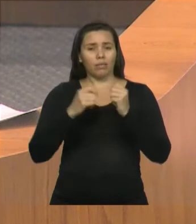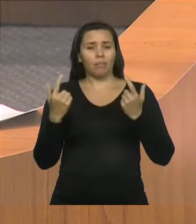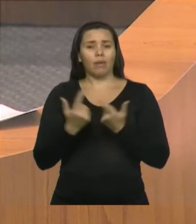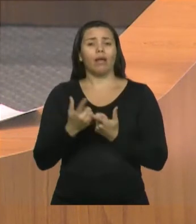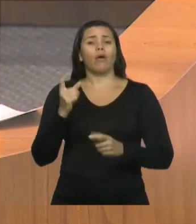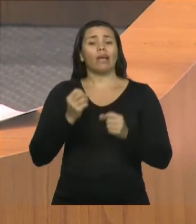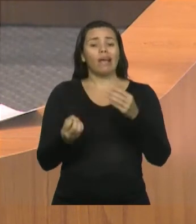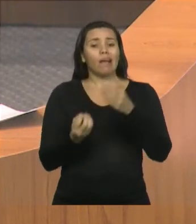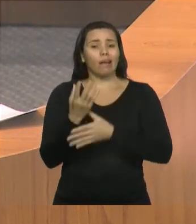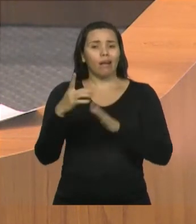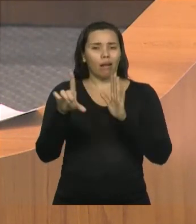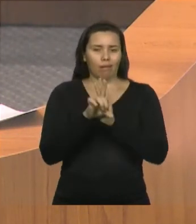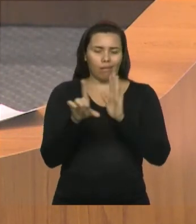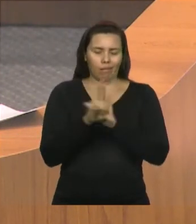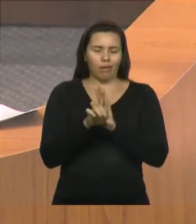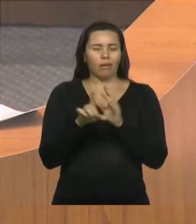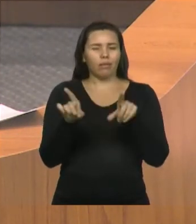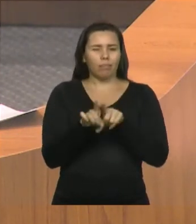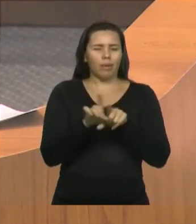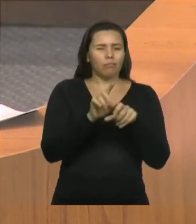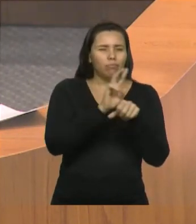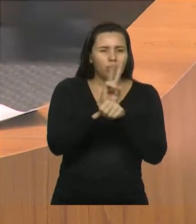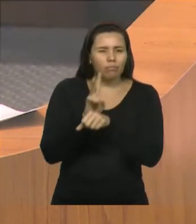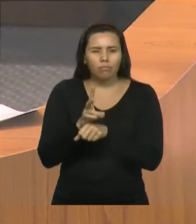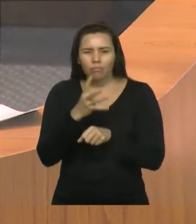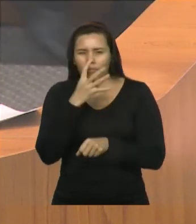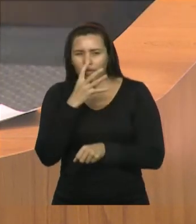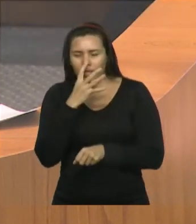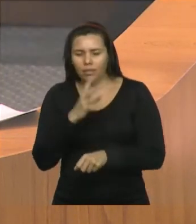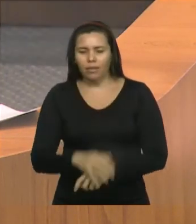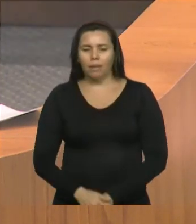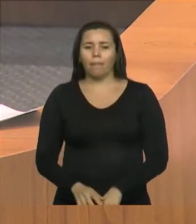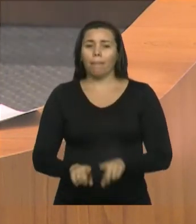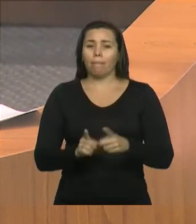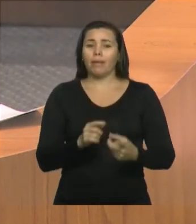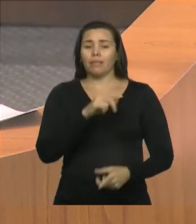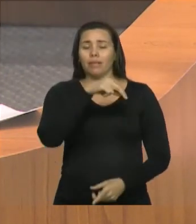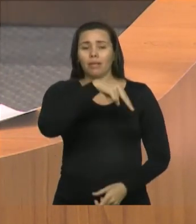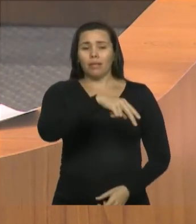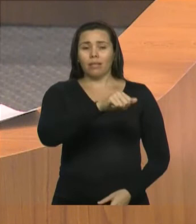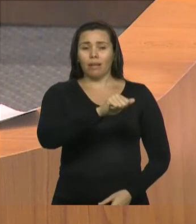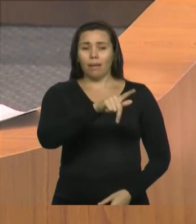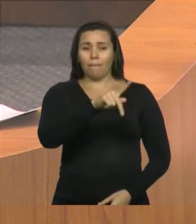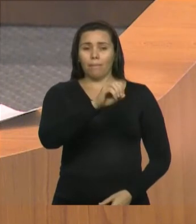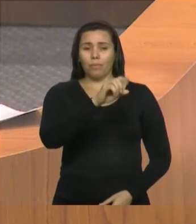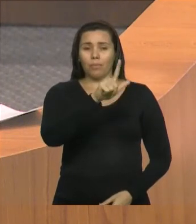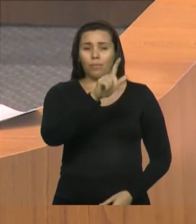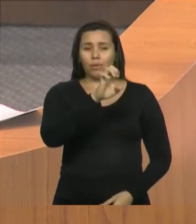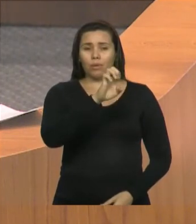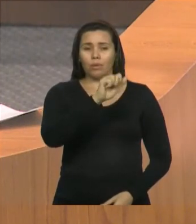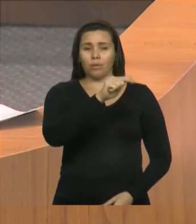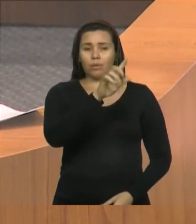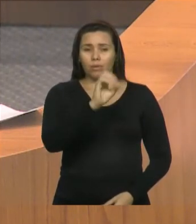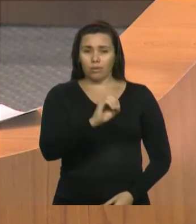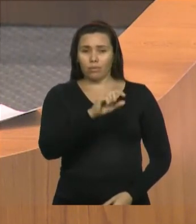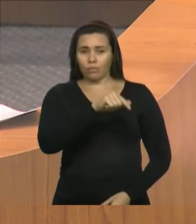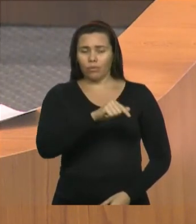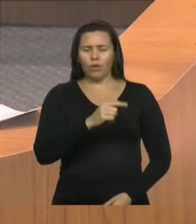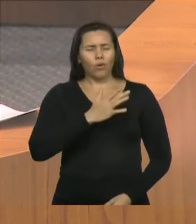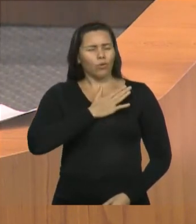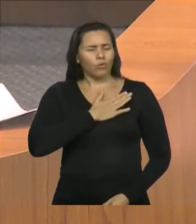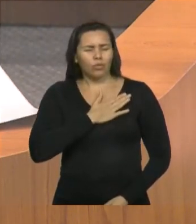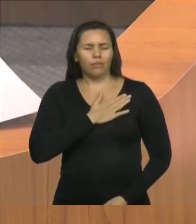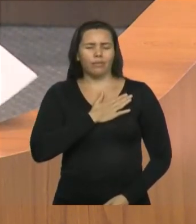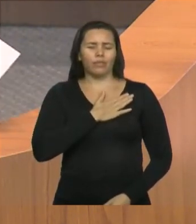homem dinâmico, muito ativo, gostava mesmo de ser prefeito da nossa